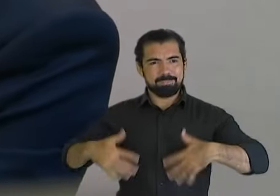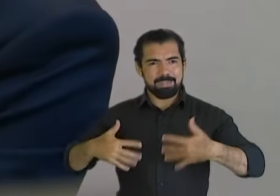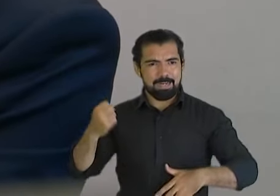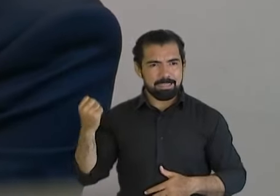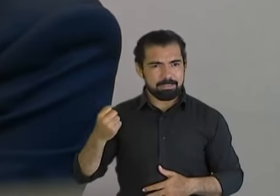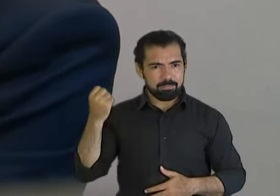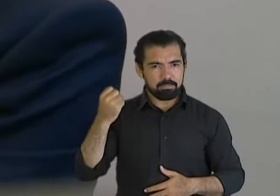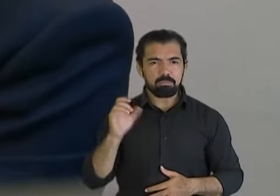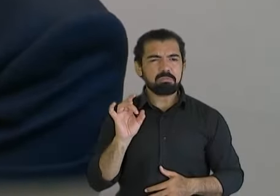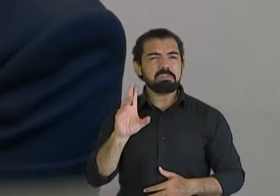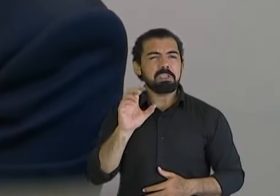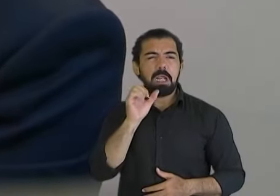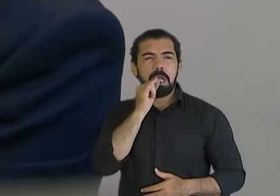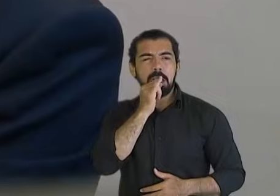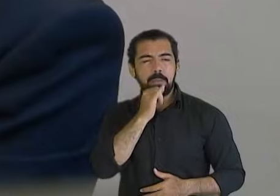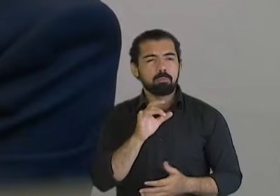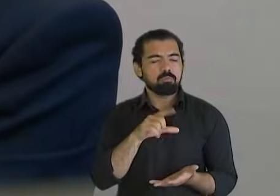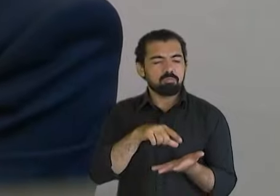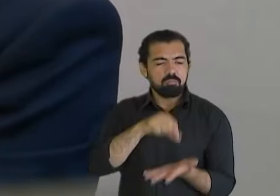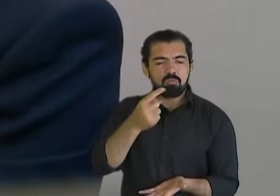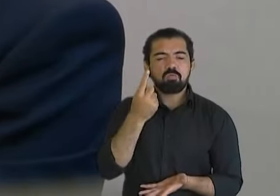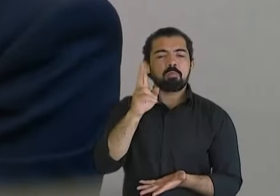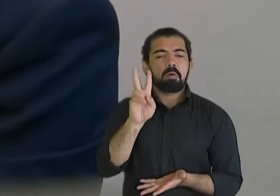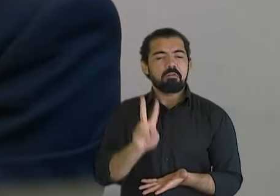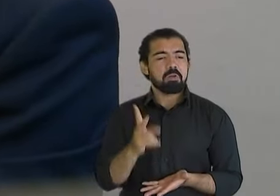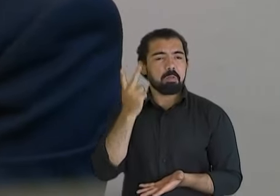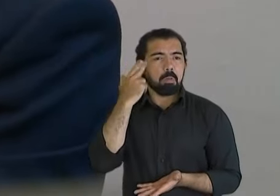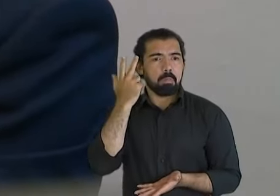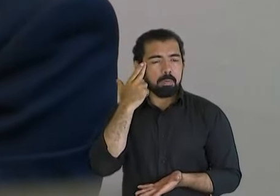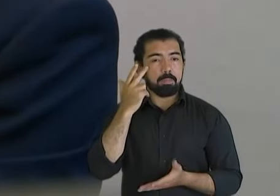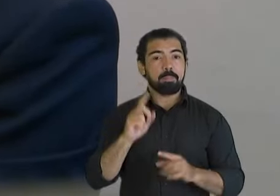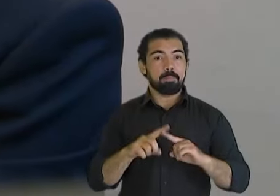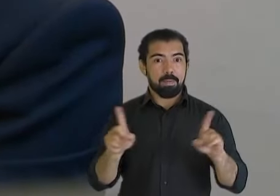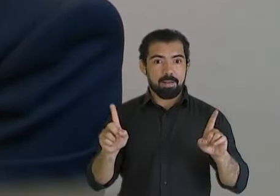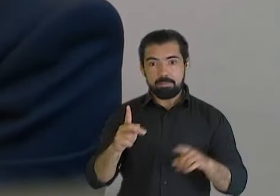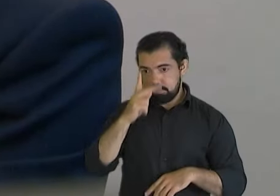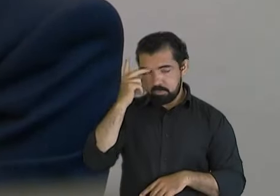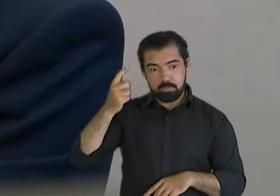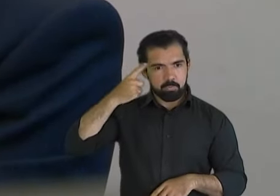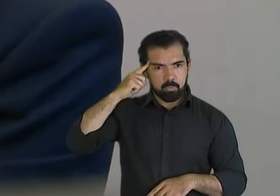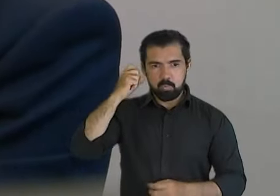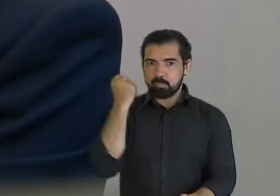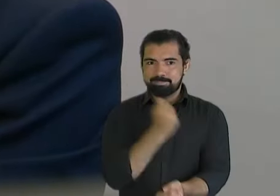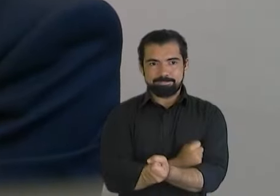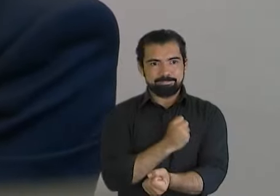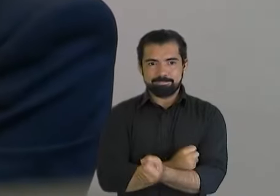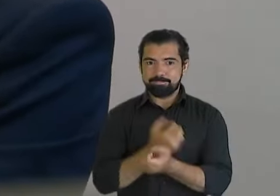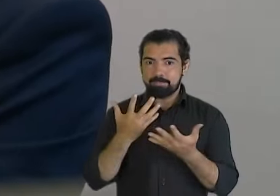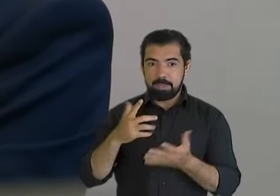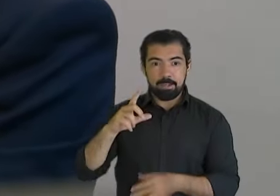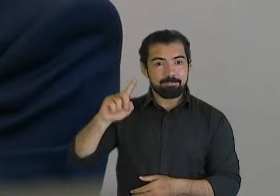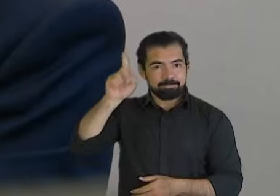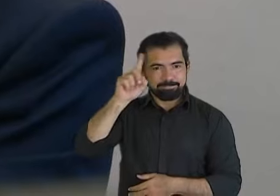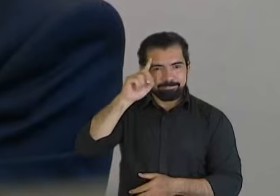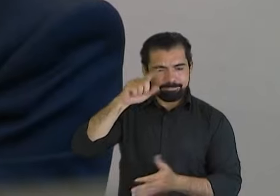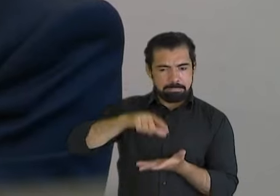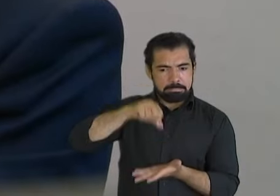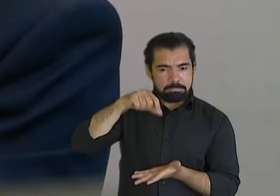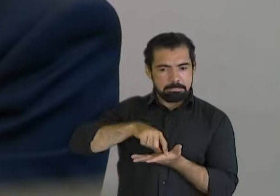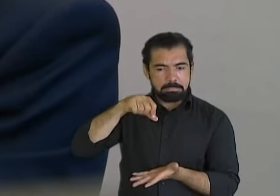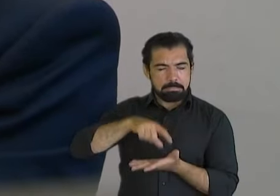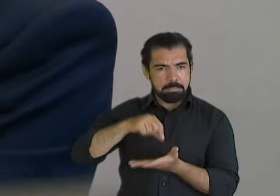mera prática por si dos jogos, que já é por si só muito danosa, como já comentou a doutora Beatriz, que é o quê? Muitas das